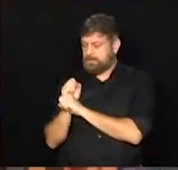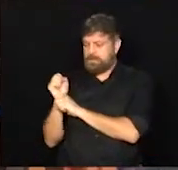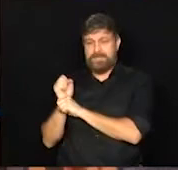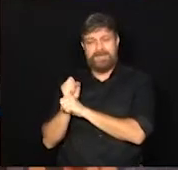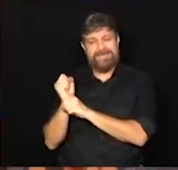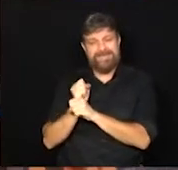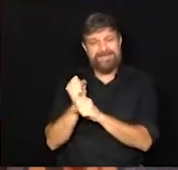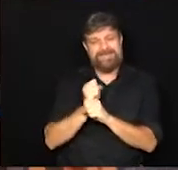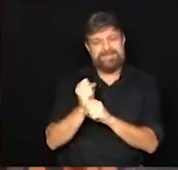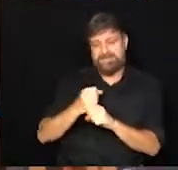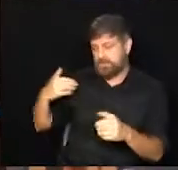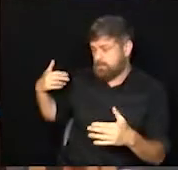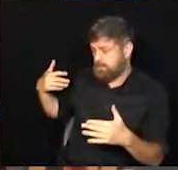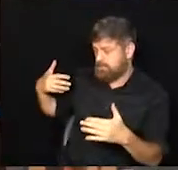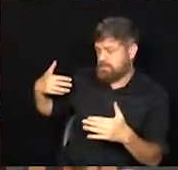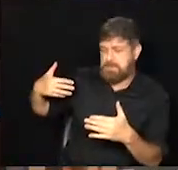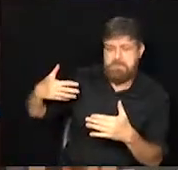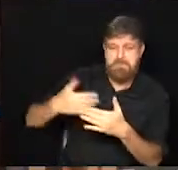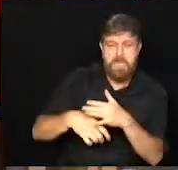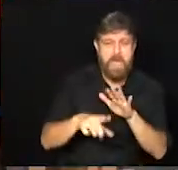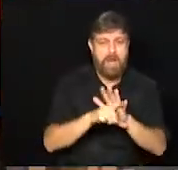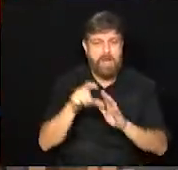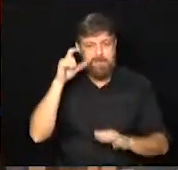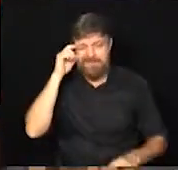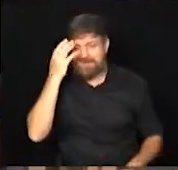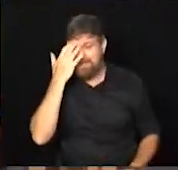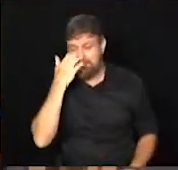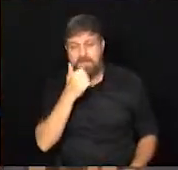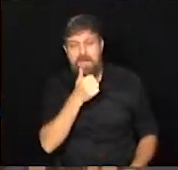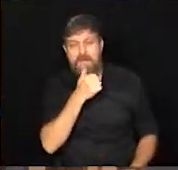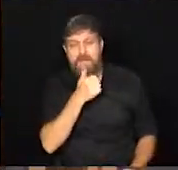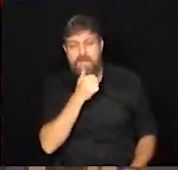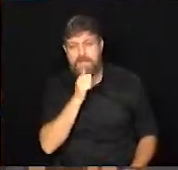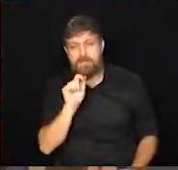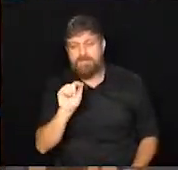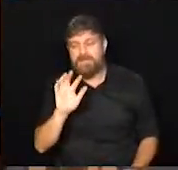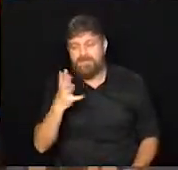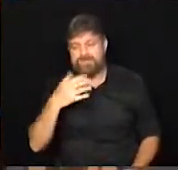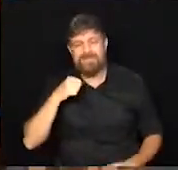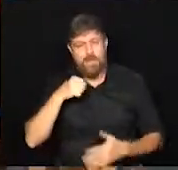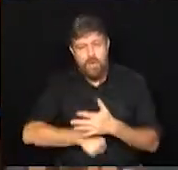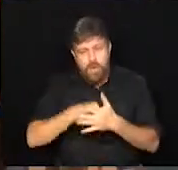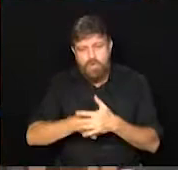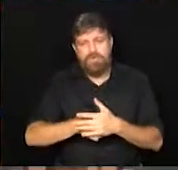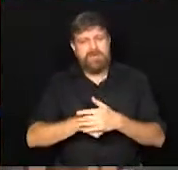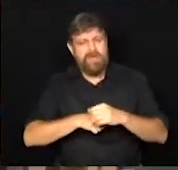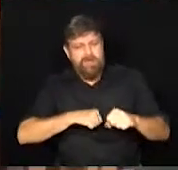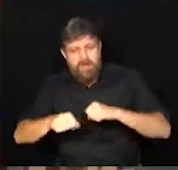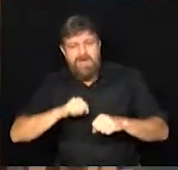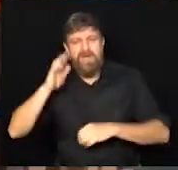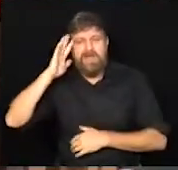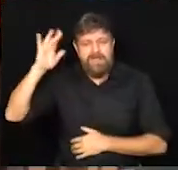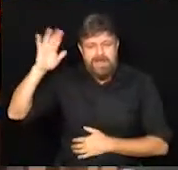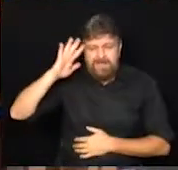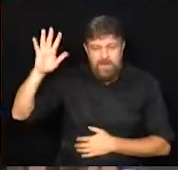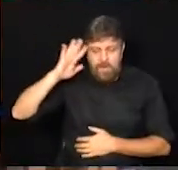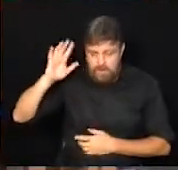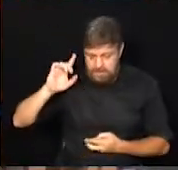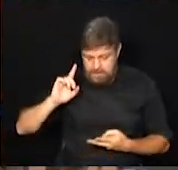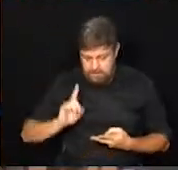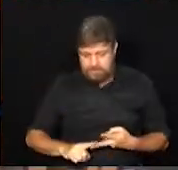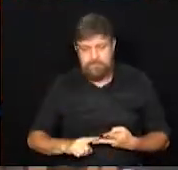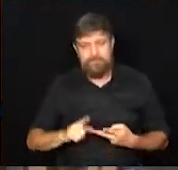Penha, a gente continua ainda tendo, do ponto de vista das lutas, do ponto de vista teórico, do ponto de vista